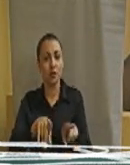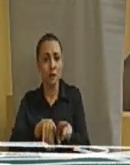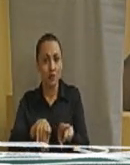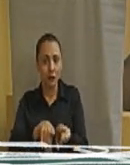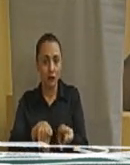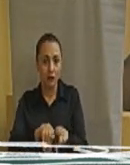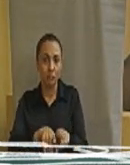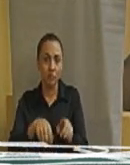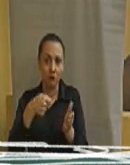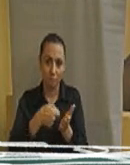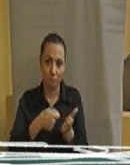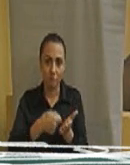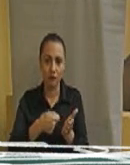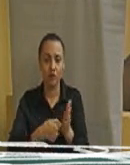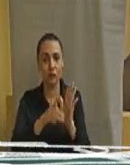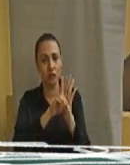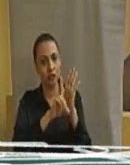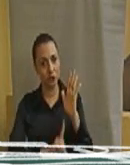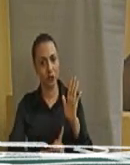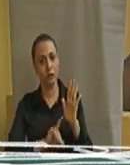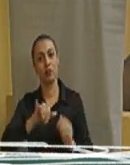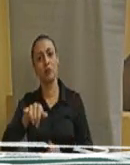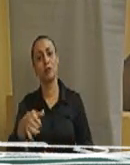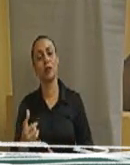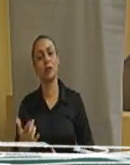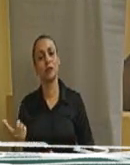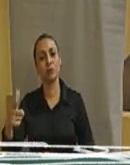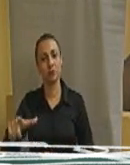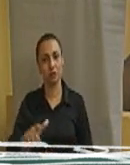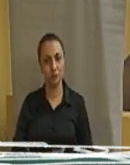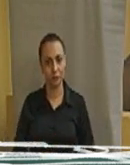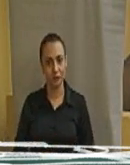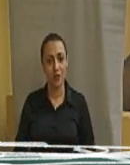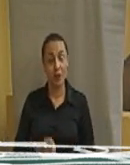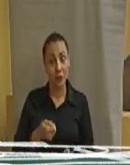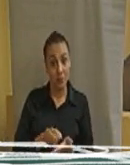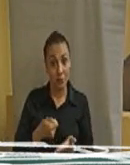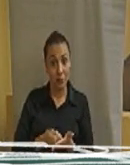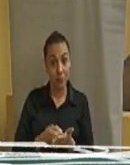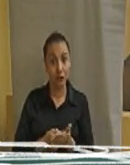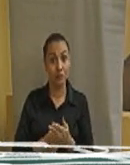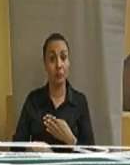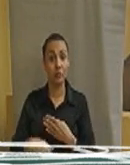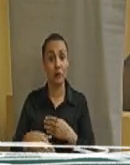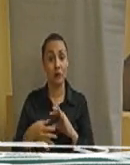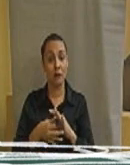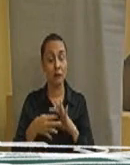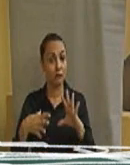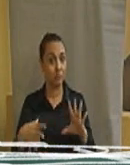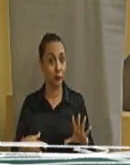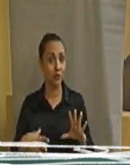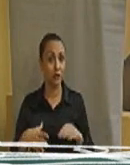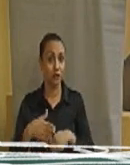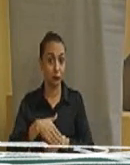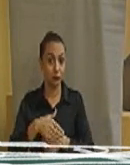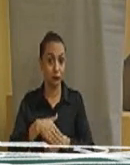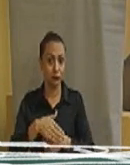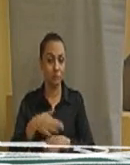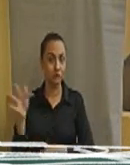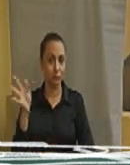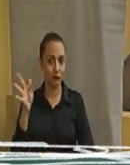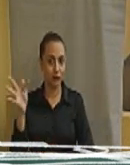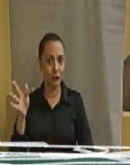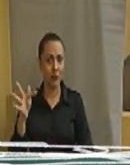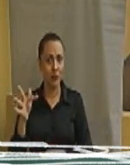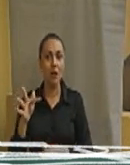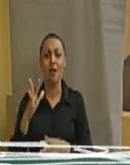direitos e oportunidades. A garantia da autonomia da unidade acadêmica é um tema polêmico, porque é desconhecido pela maioria das